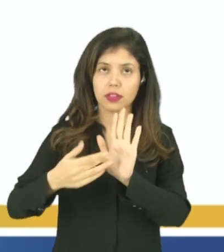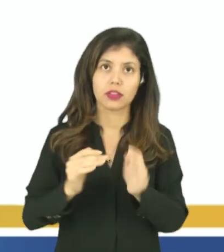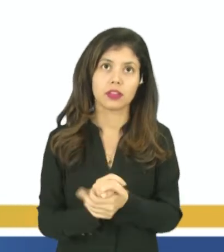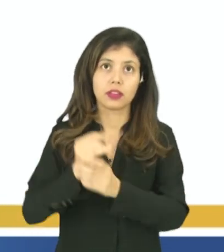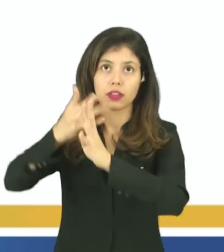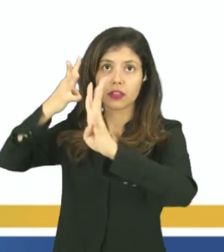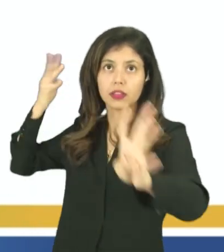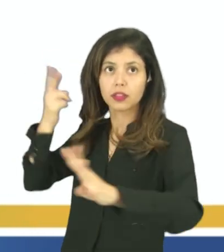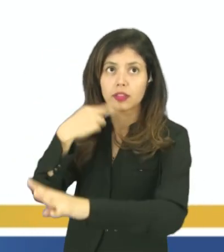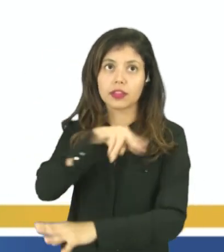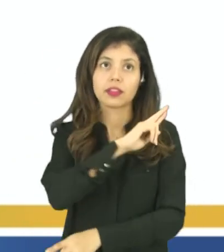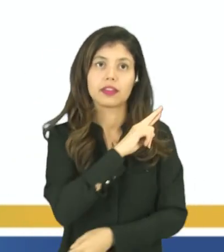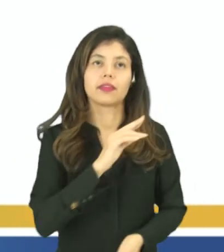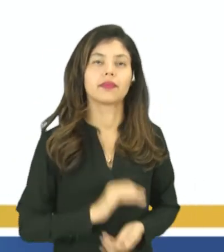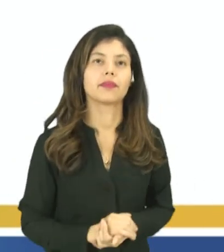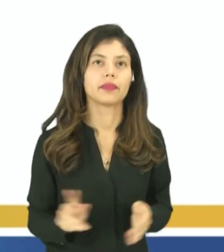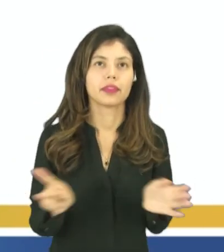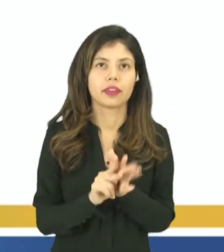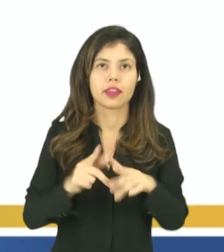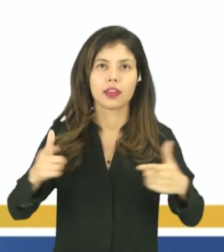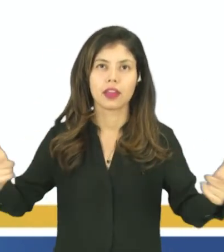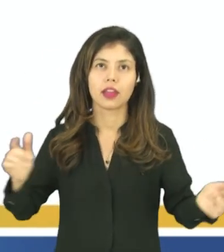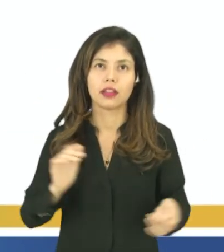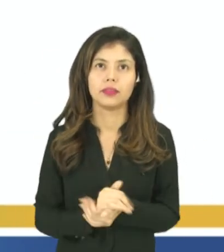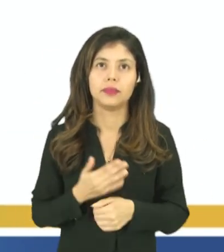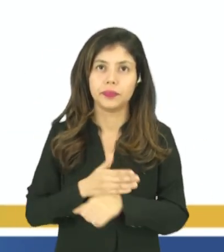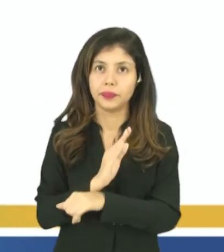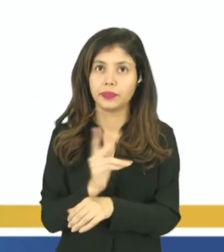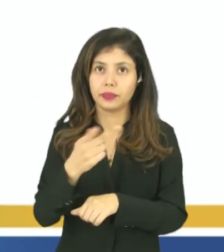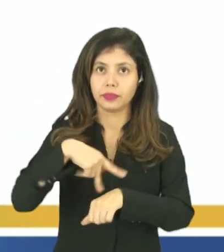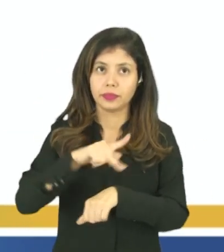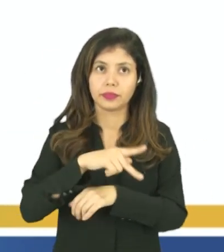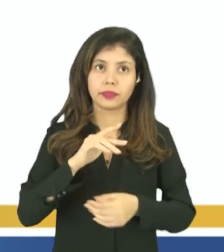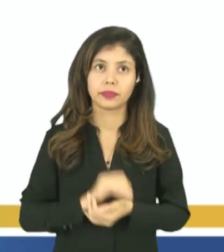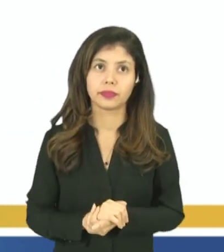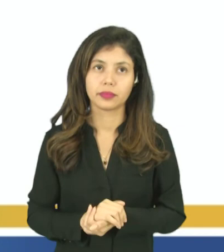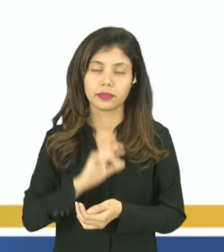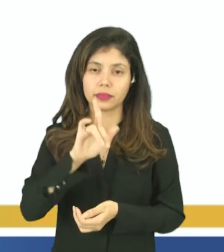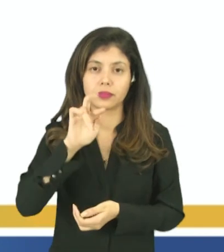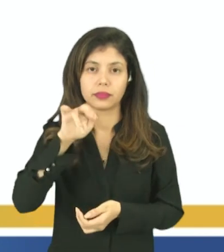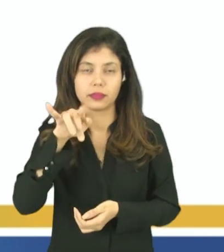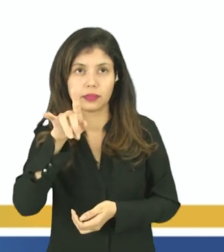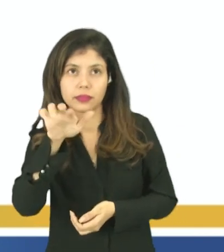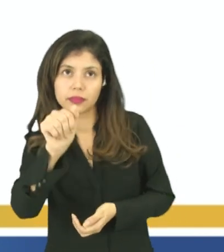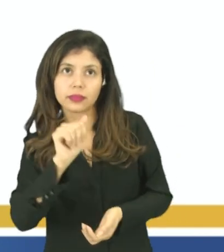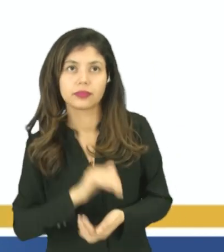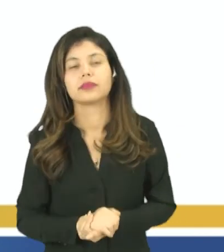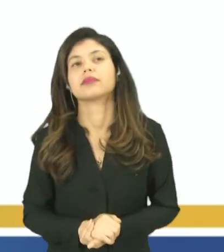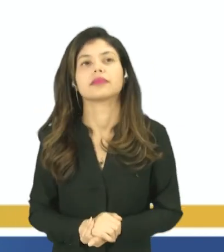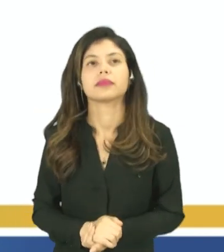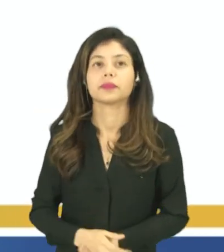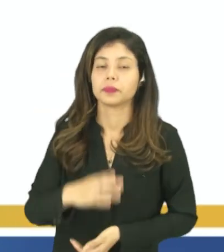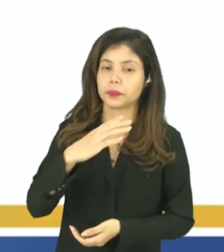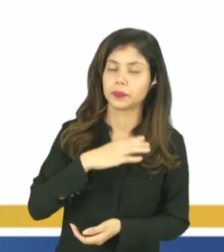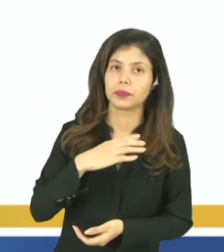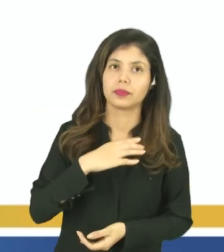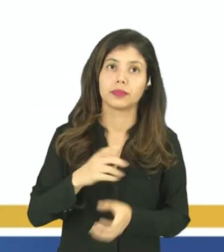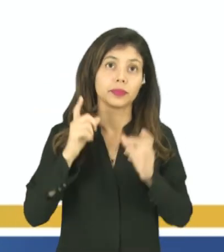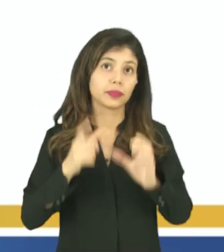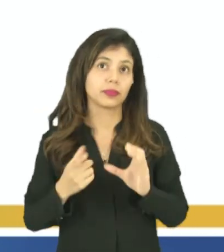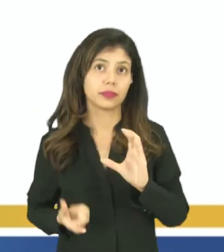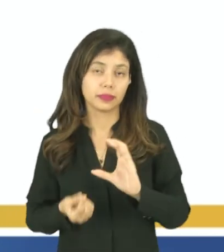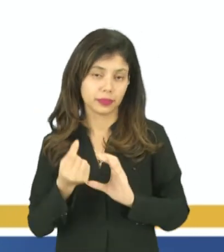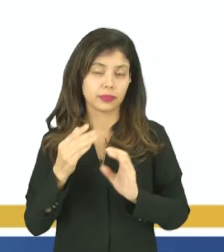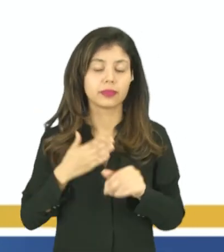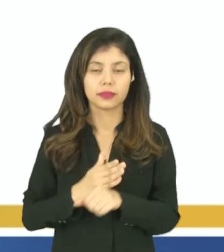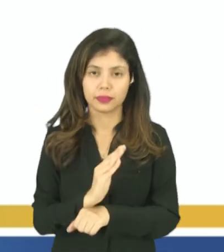cidades que são responsáveis pela maior parte das entradas no país de maneira clandestina. A cidade onde é considerada a porta